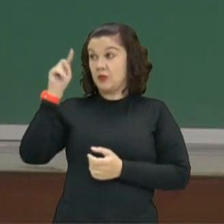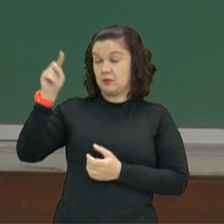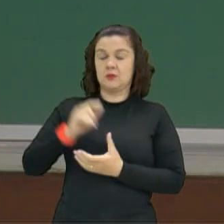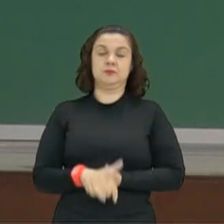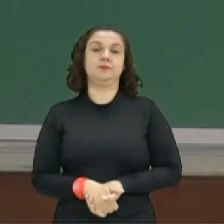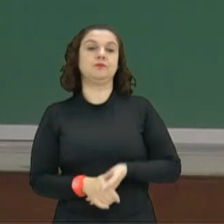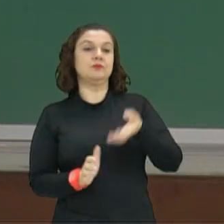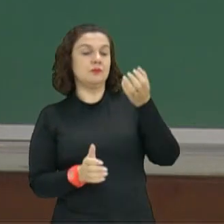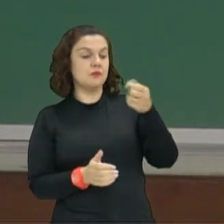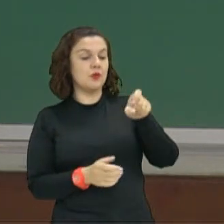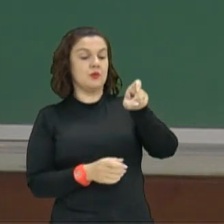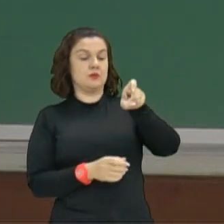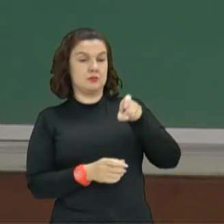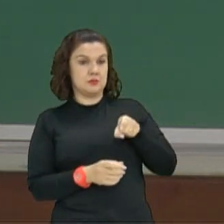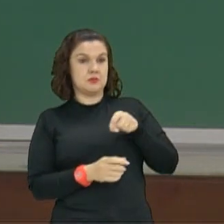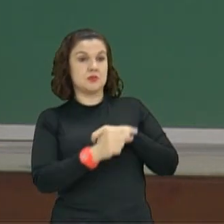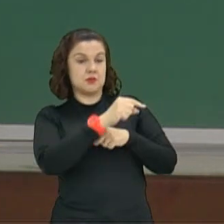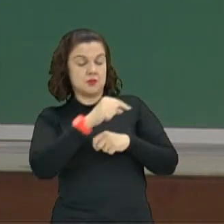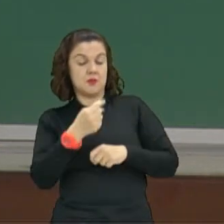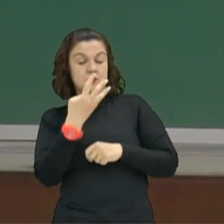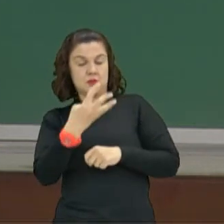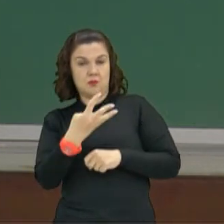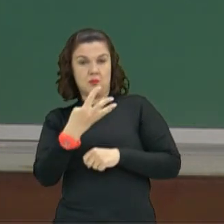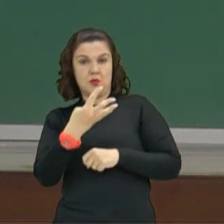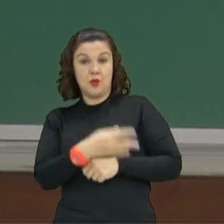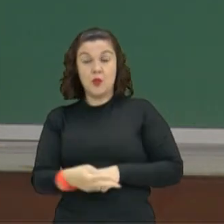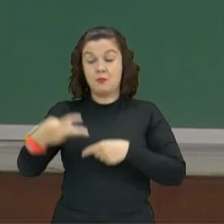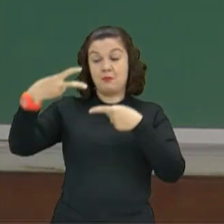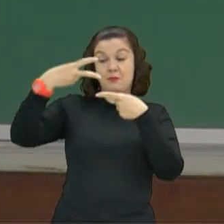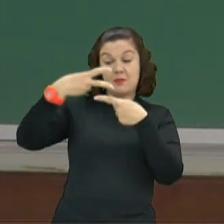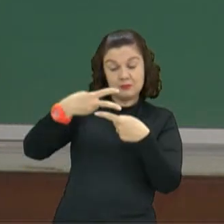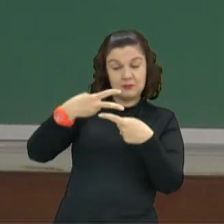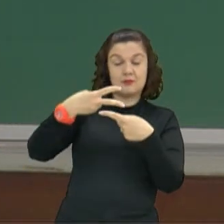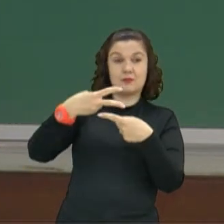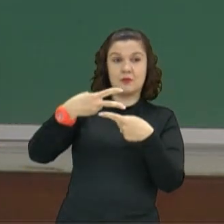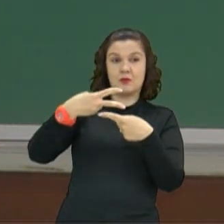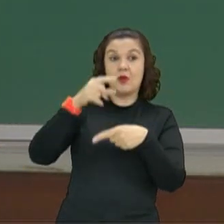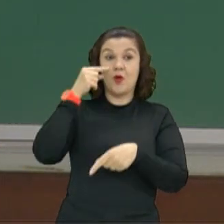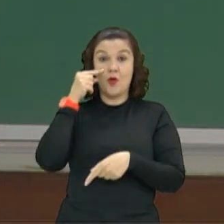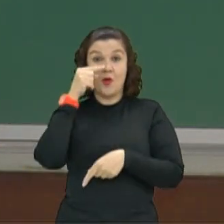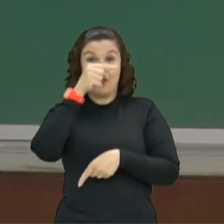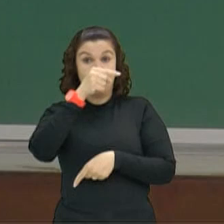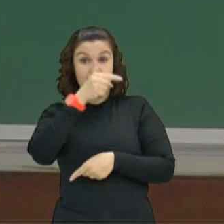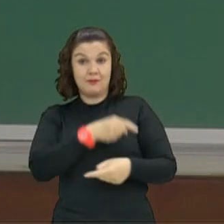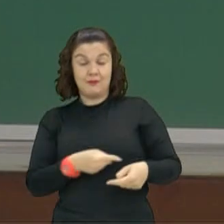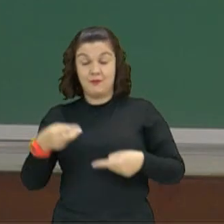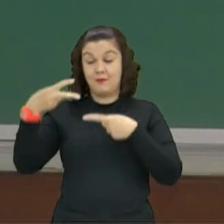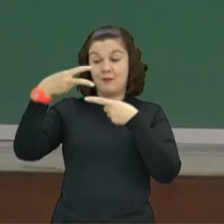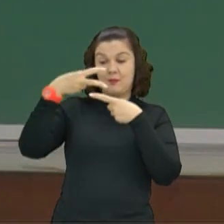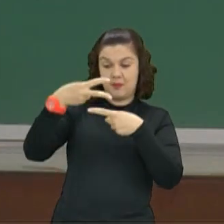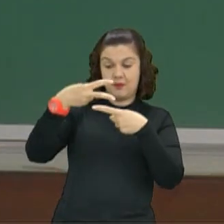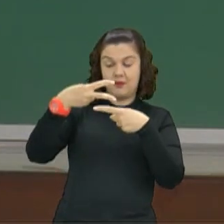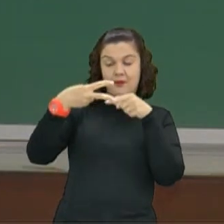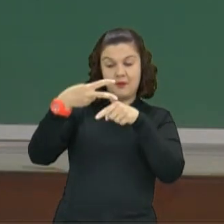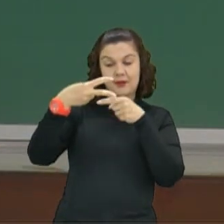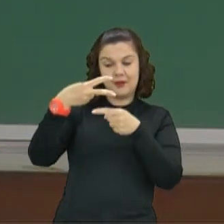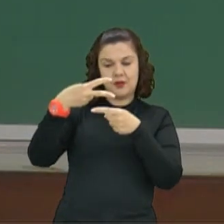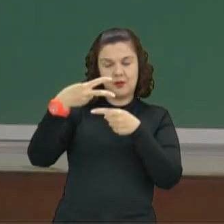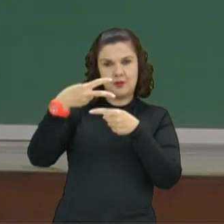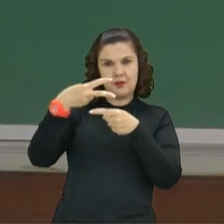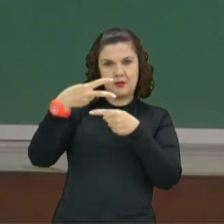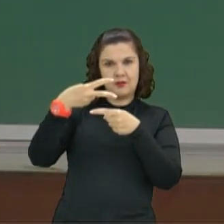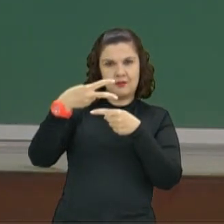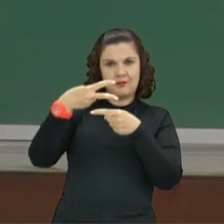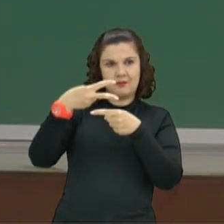ó. 8x menos 4 menor ou igual. Tem um símbolozinho de igual ali, ó, embaixo. Tá? Mas é menor ou